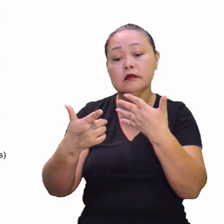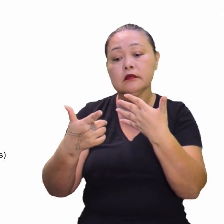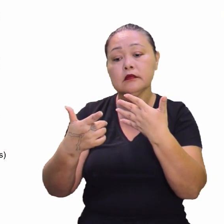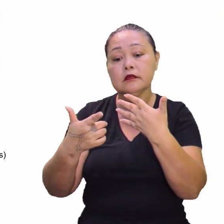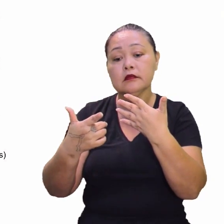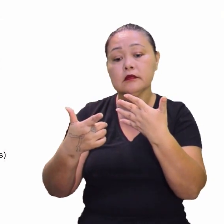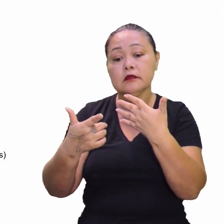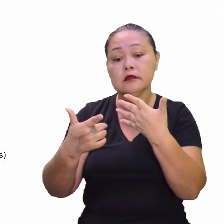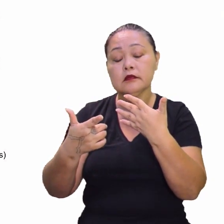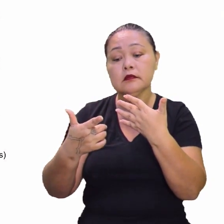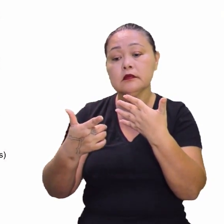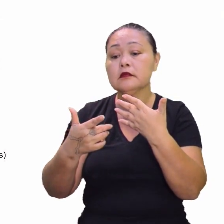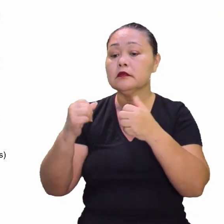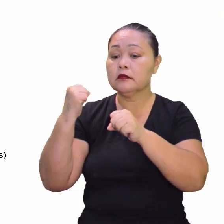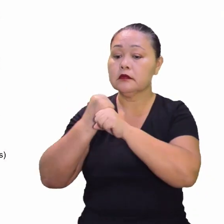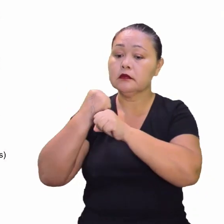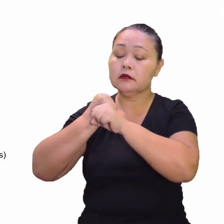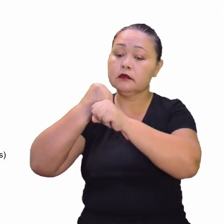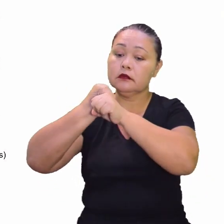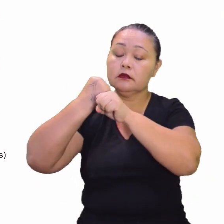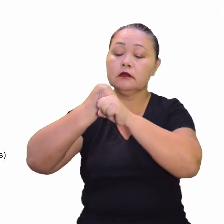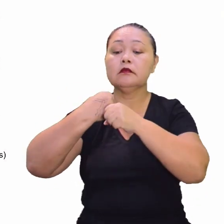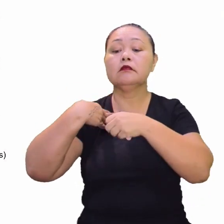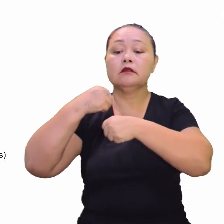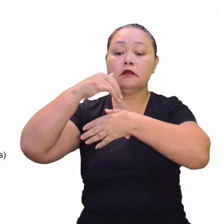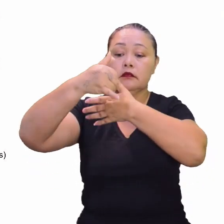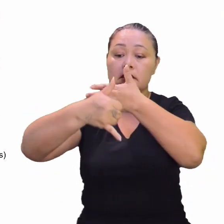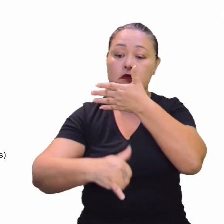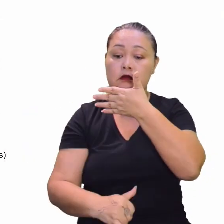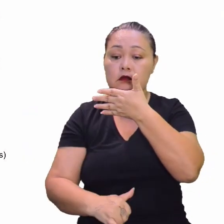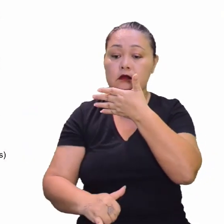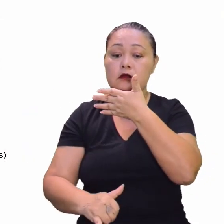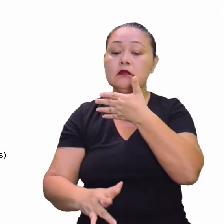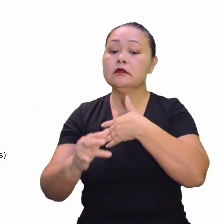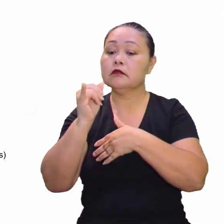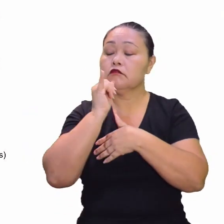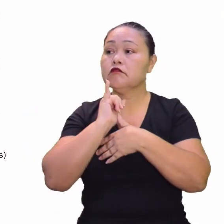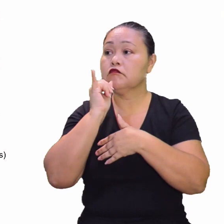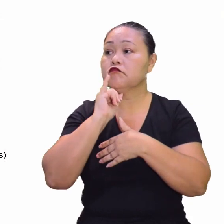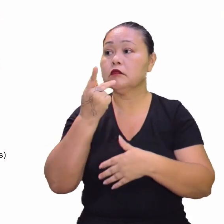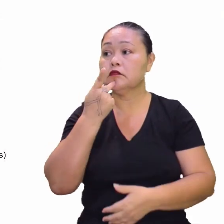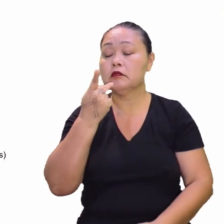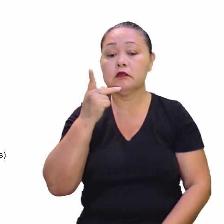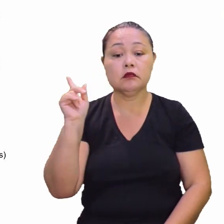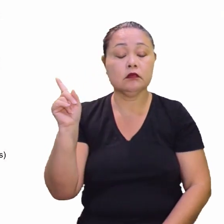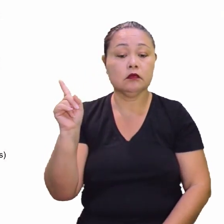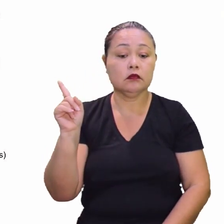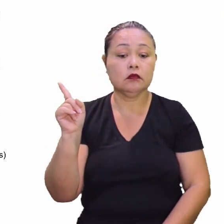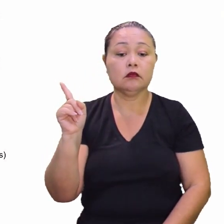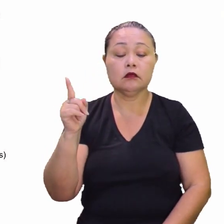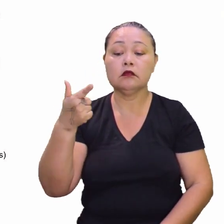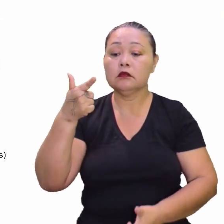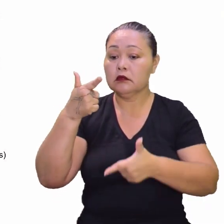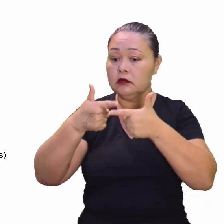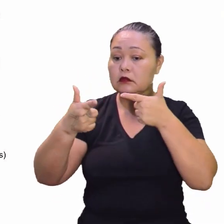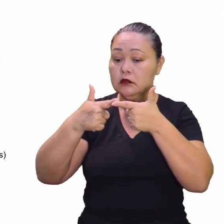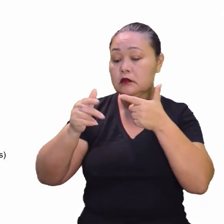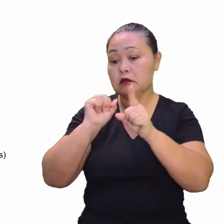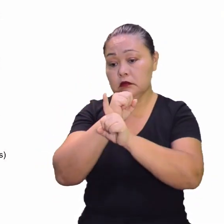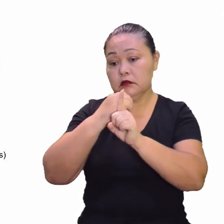Jorge, a partir da construção das usinas hidrelétricas. Por exemplo, a gente pode citar como um